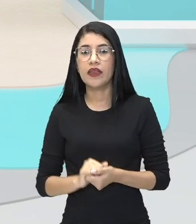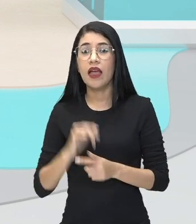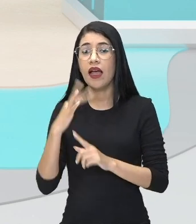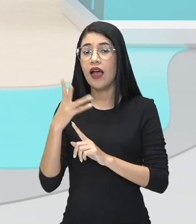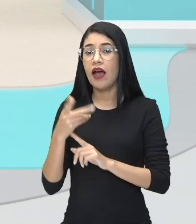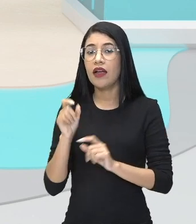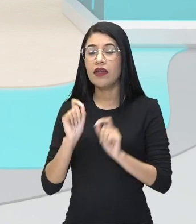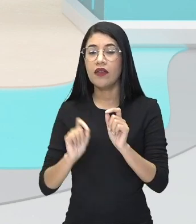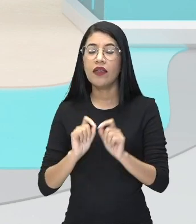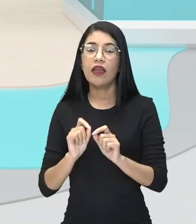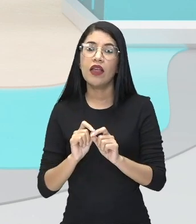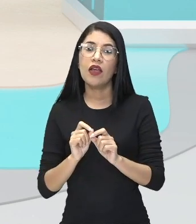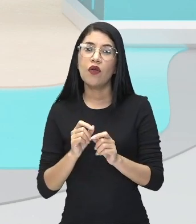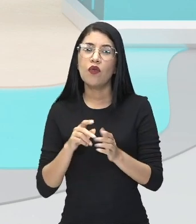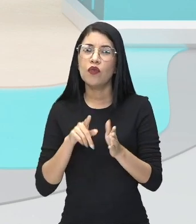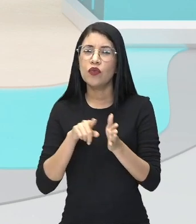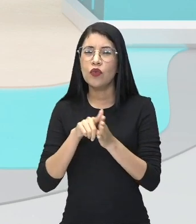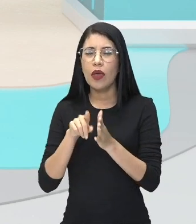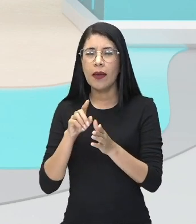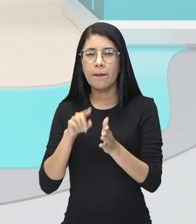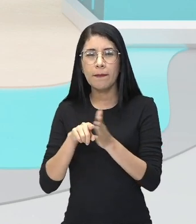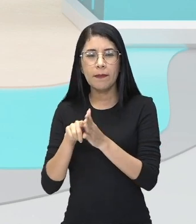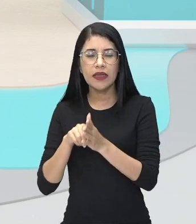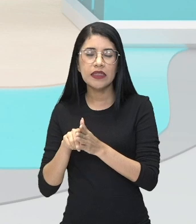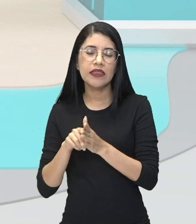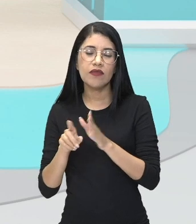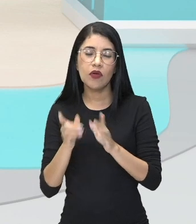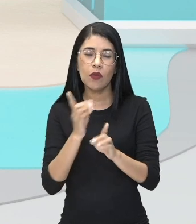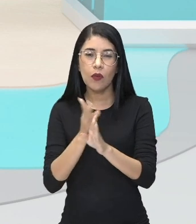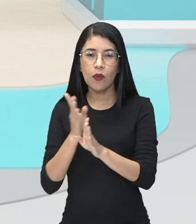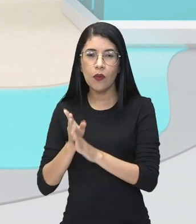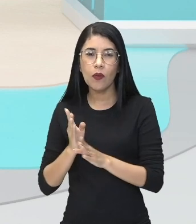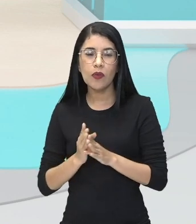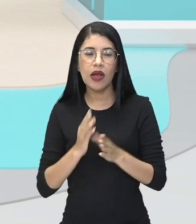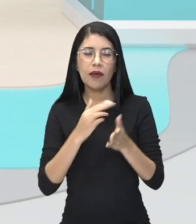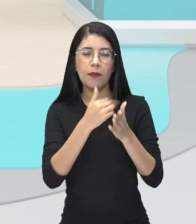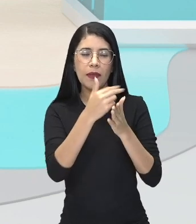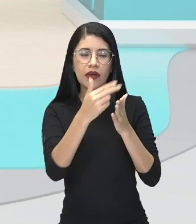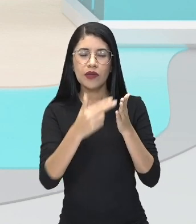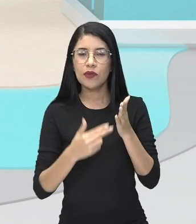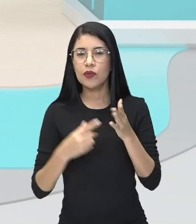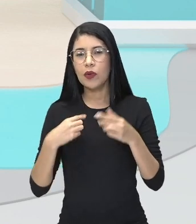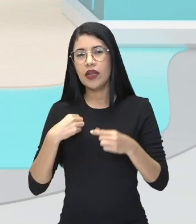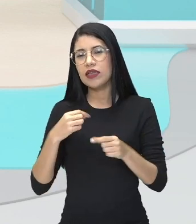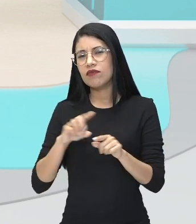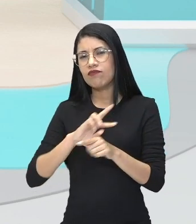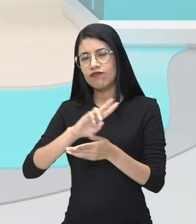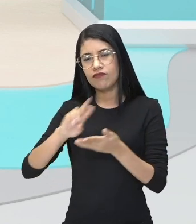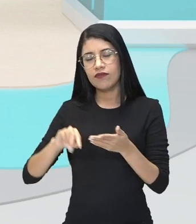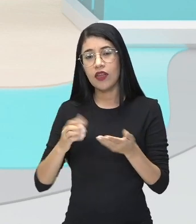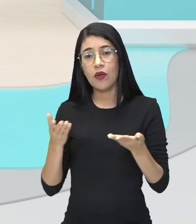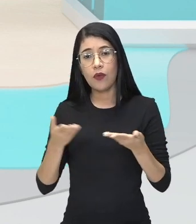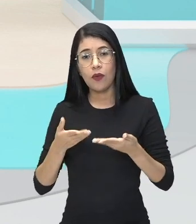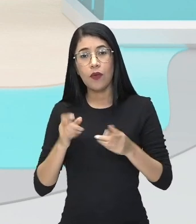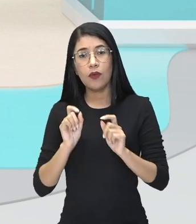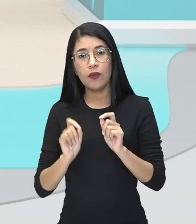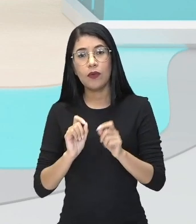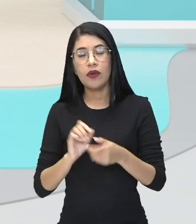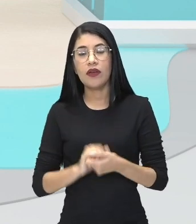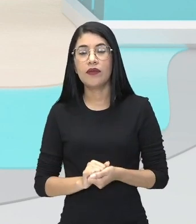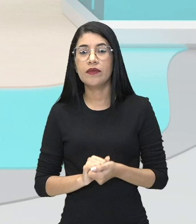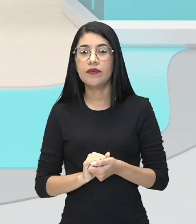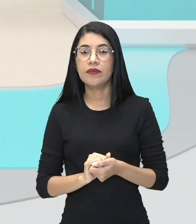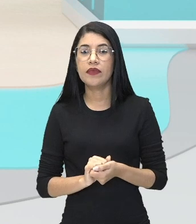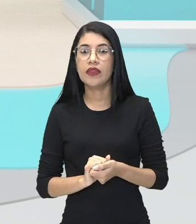arte todos os resquícios de utensílios que foram deixados e as pinturas? Podemos, porque hoje ele faz apenas parte